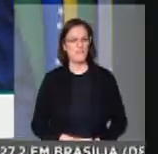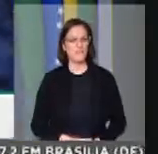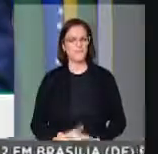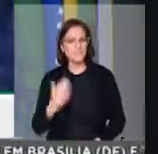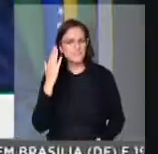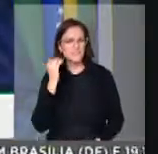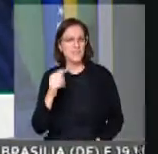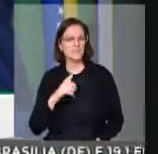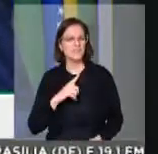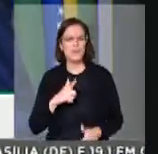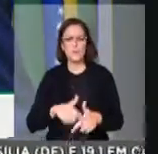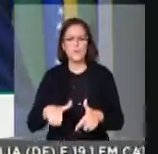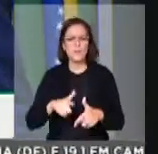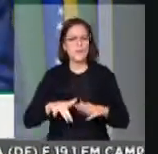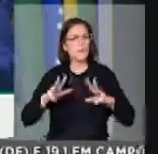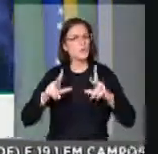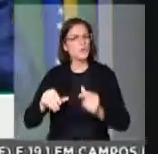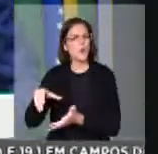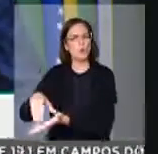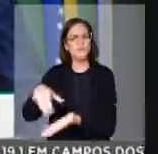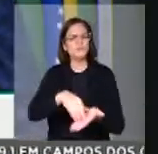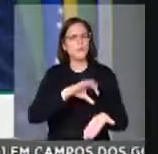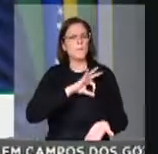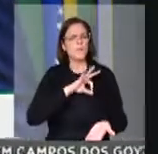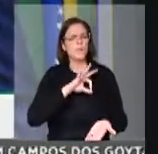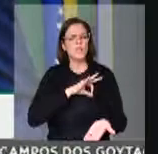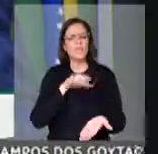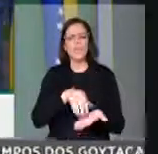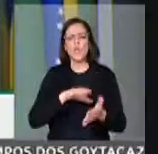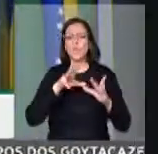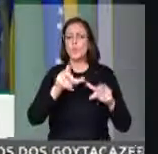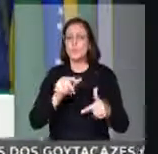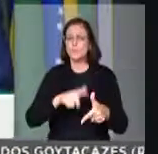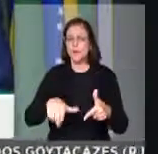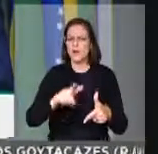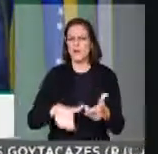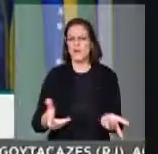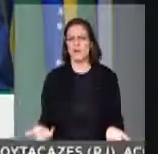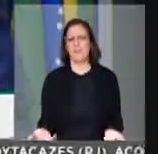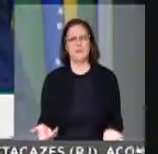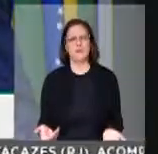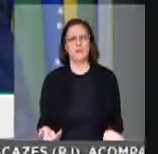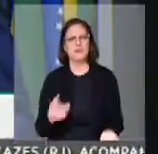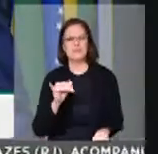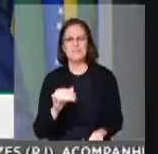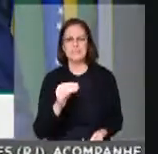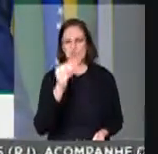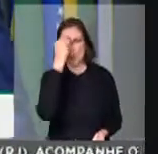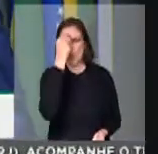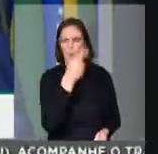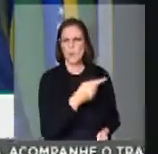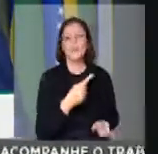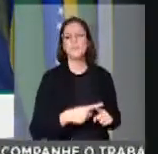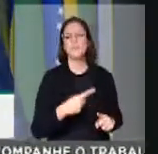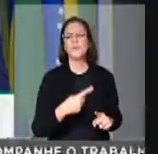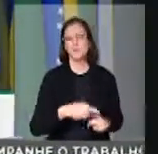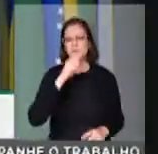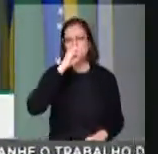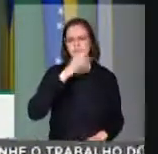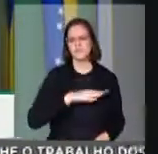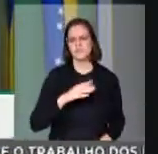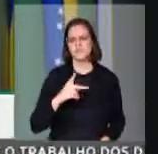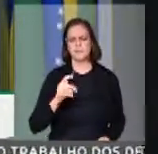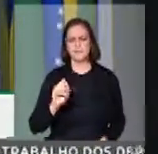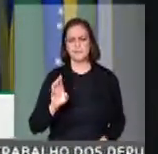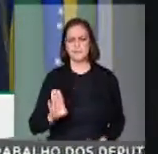existem problemas em todas as delegacias punir profissional individualmente é evidencia a maneira autoritária como psb e governa